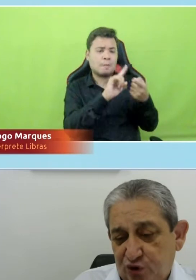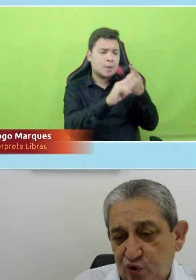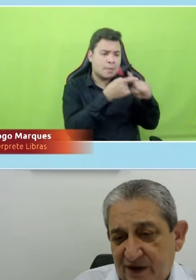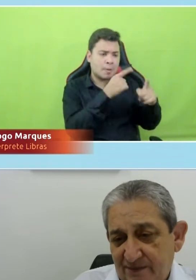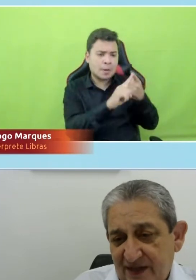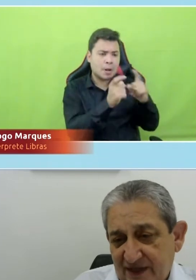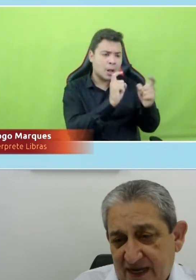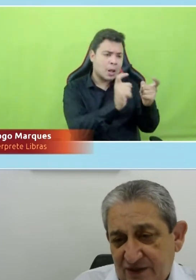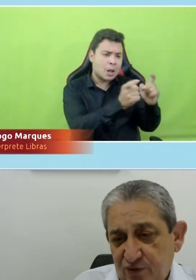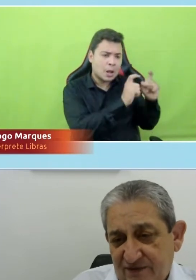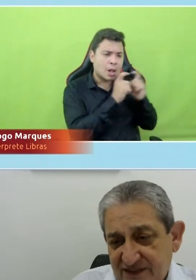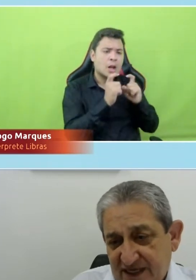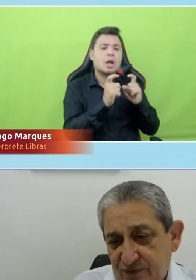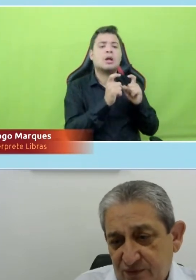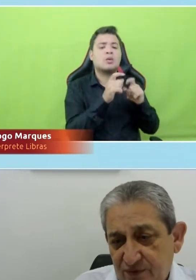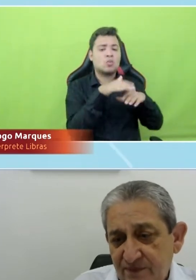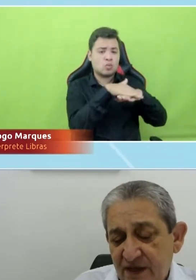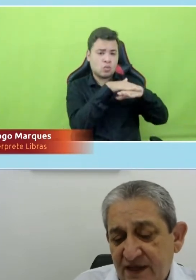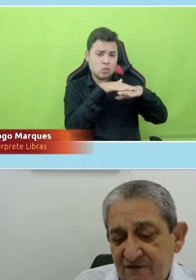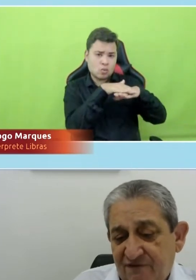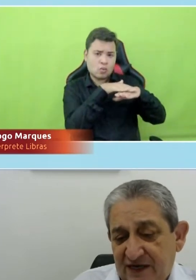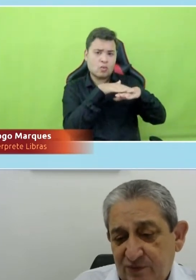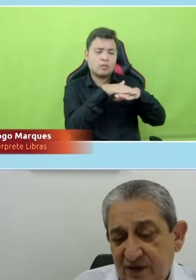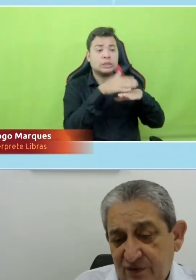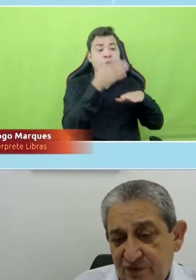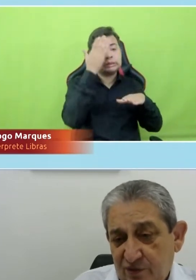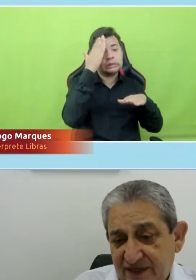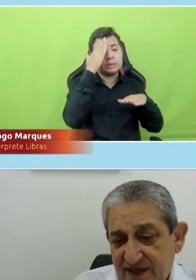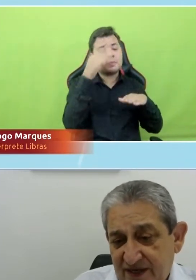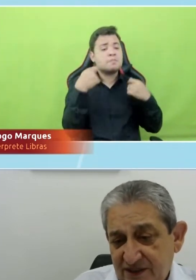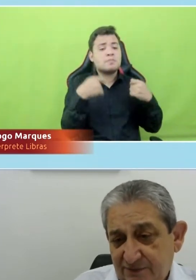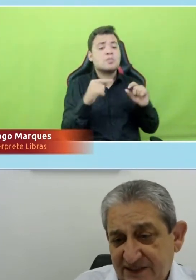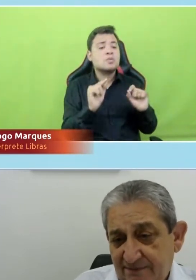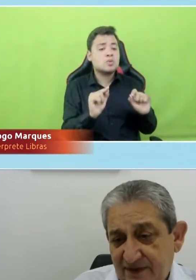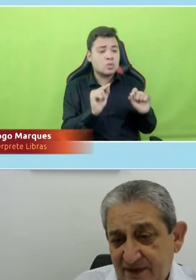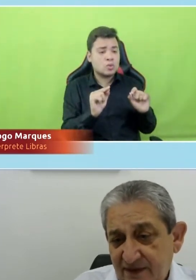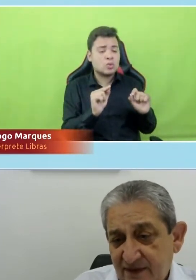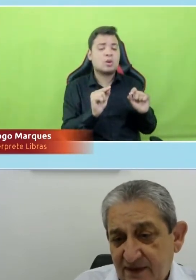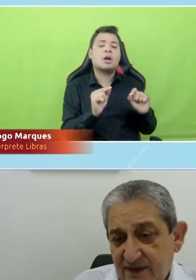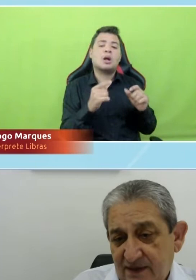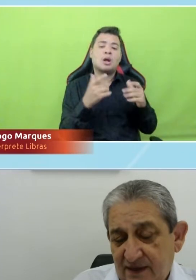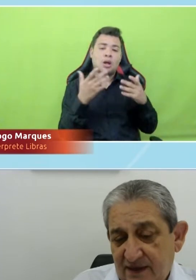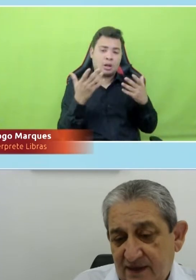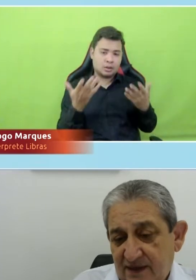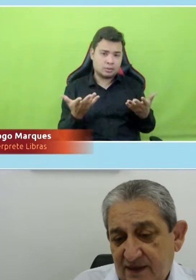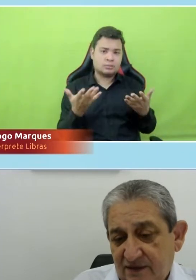chega todo paramentado, o recenseador, e faz uma reunião com a liderança para saber